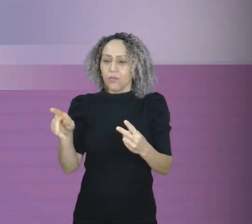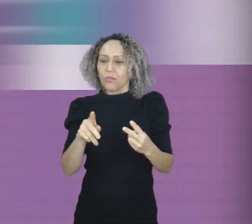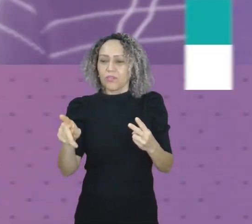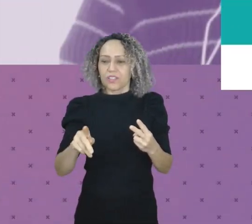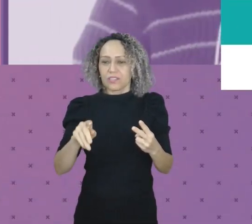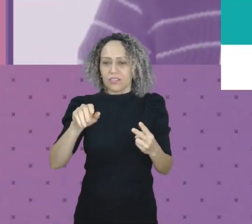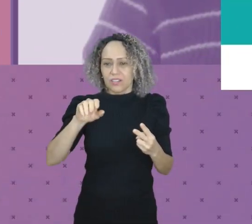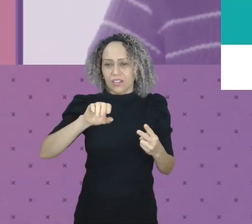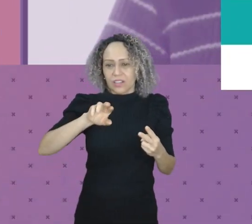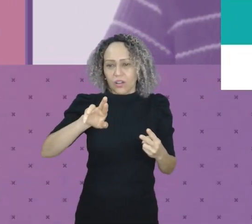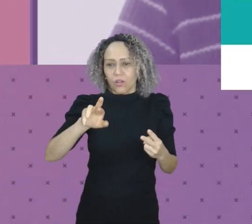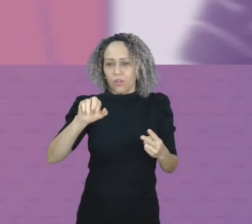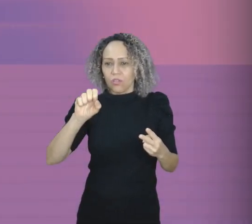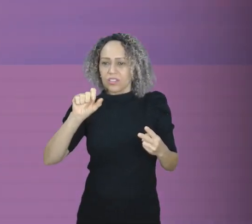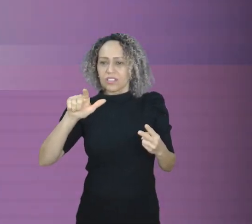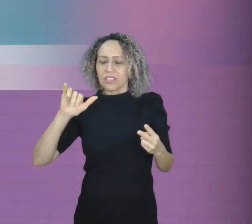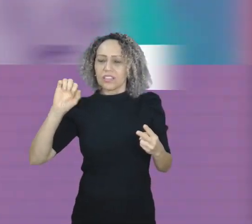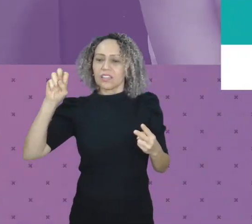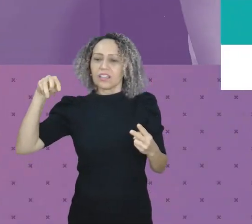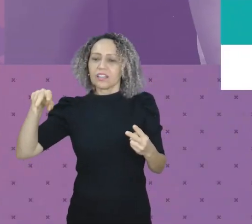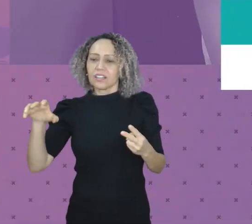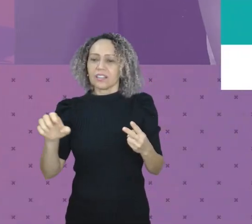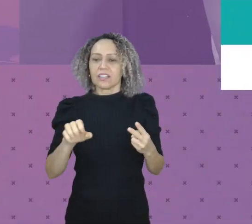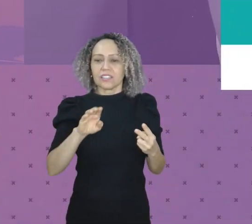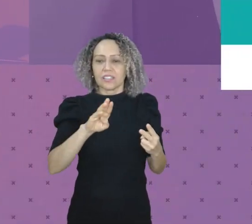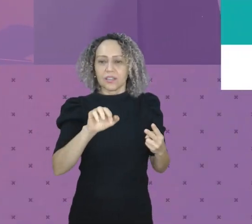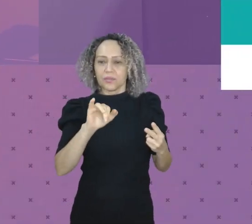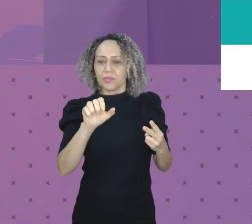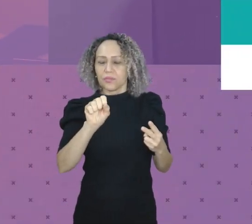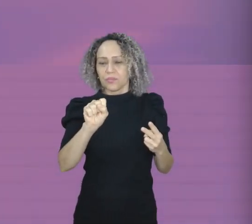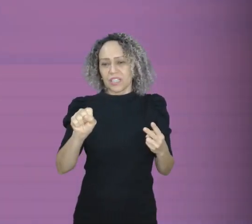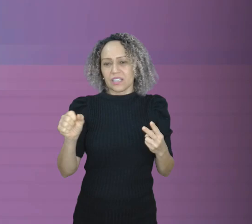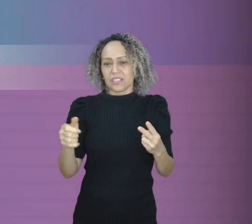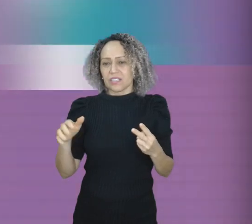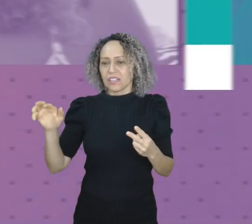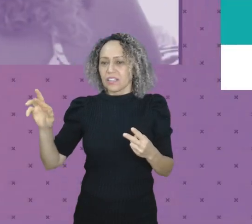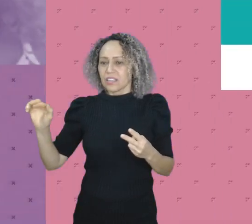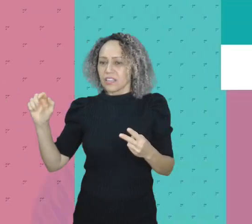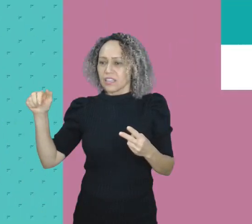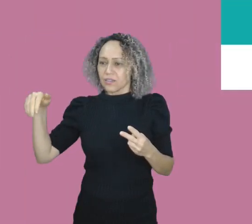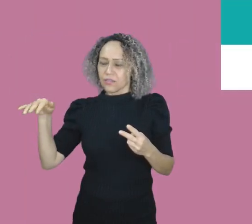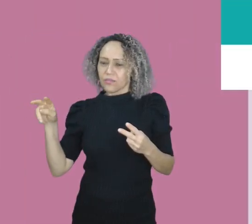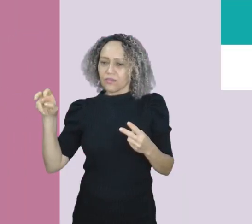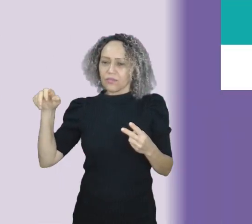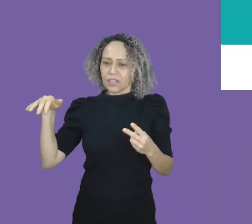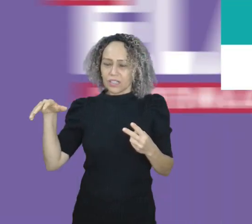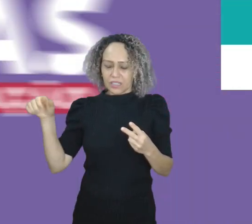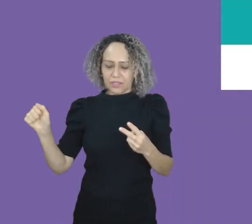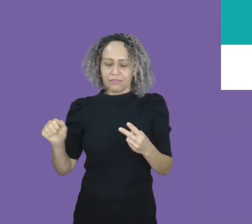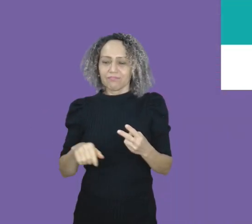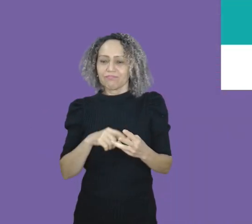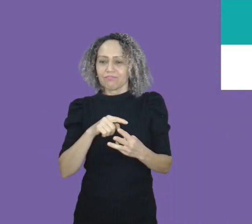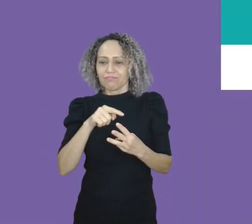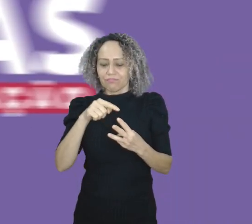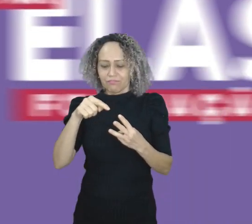Borges, Roselaine Dias, Brisa Braque e Rivânia Rodrigues.